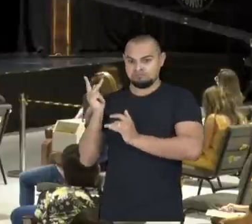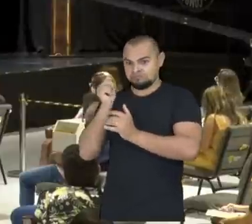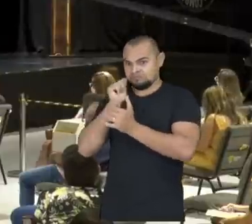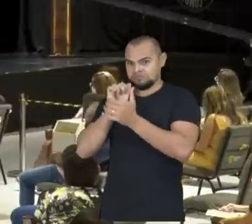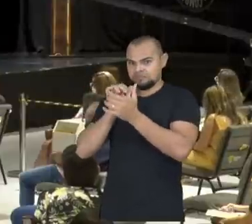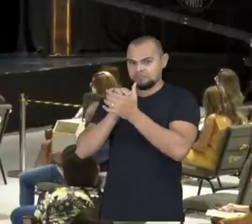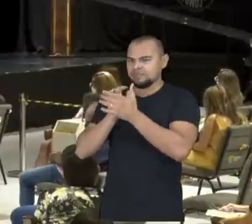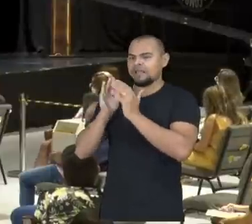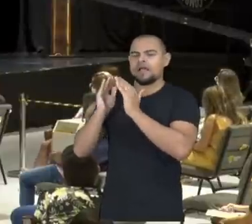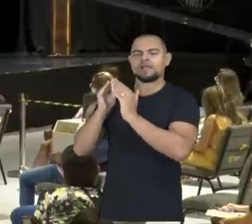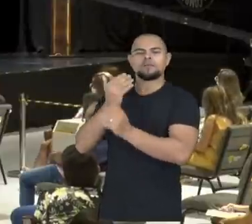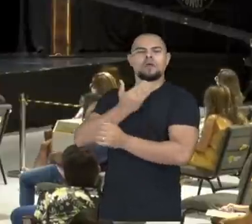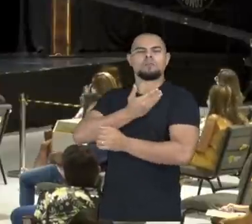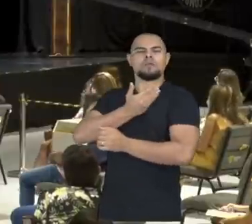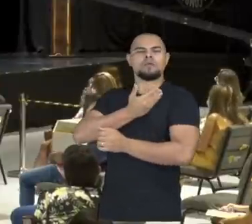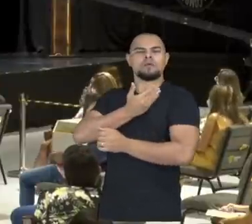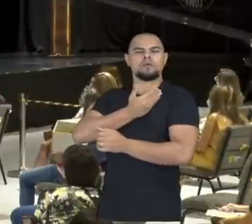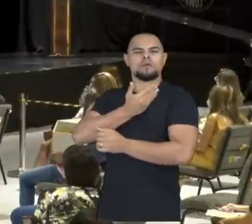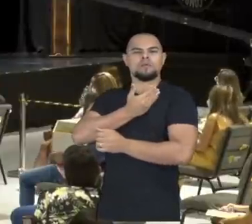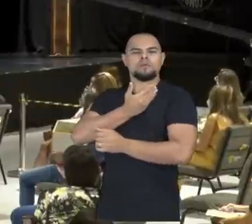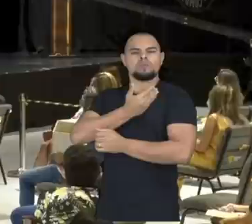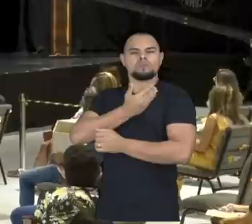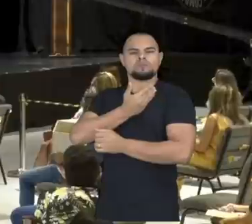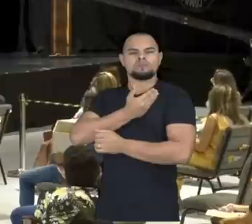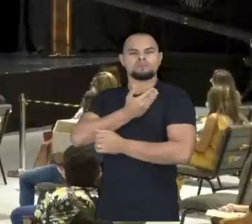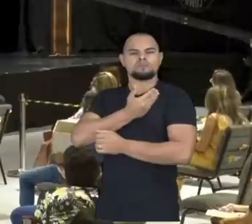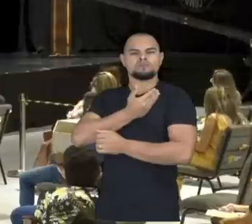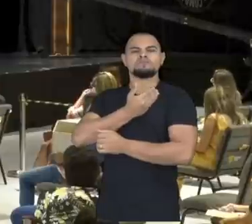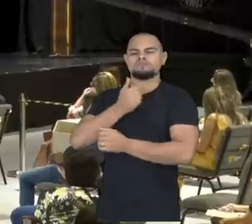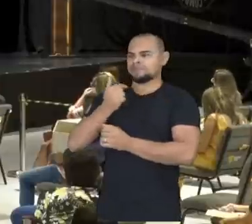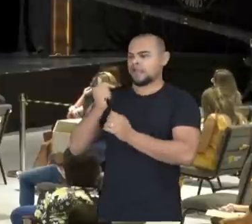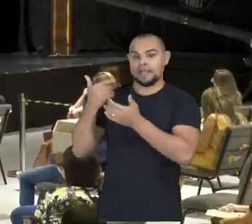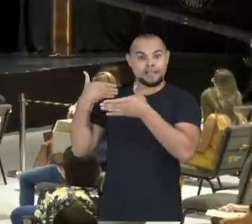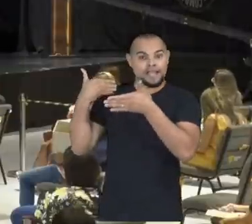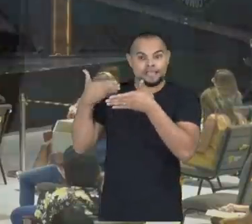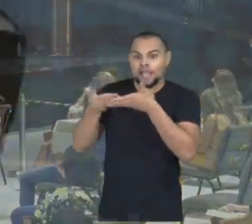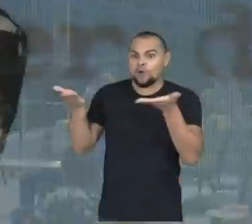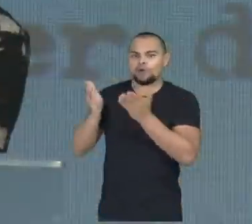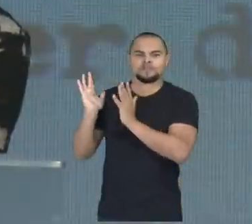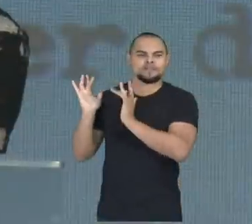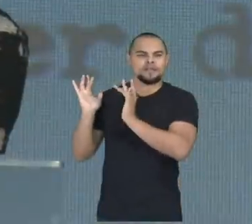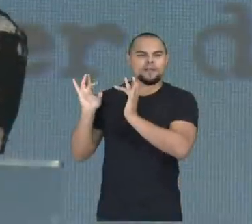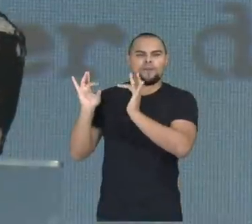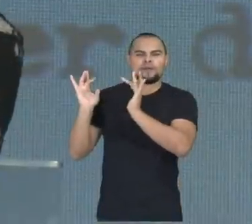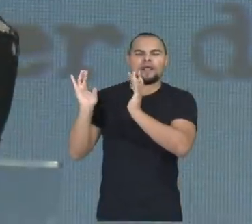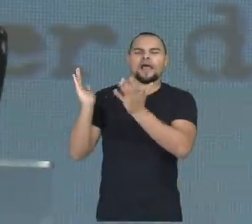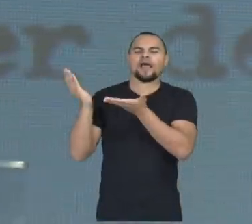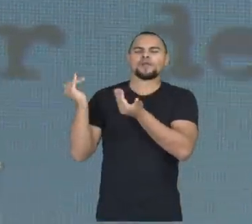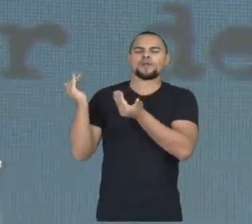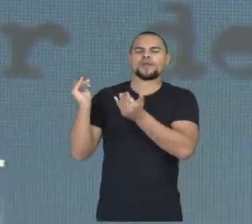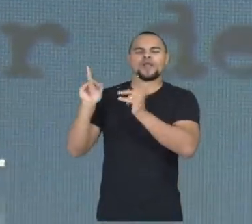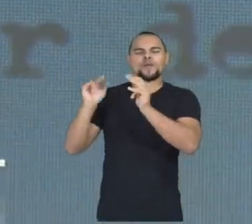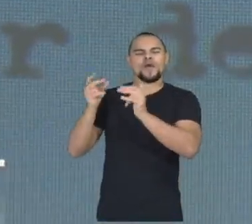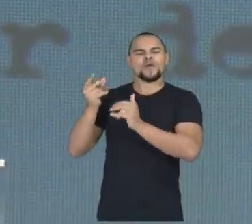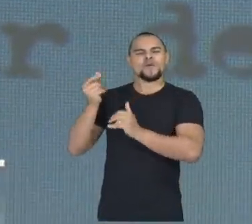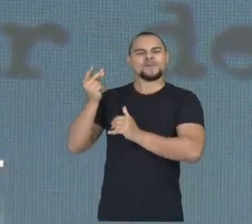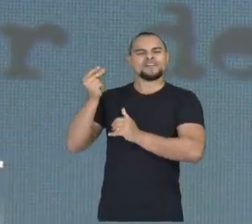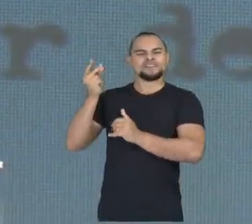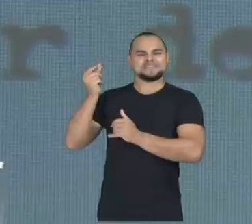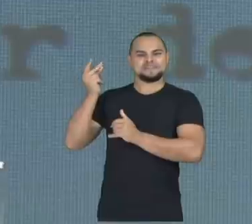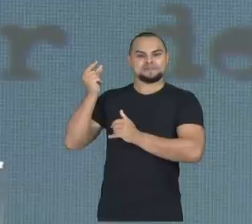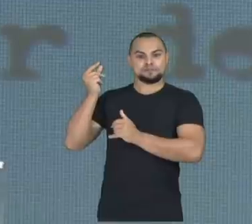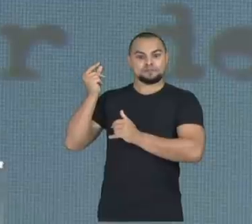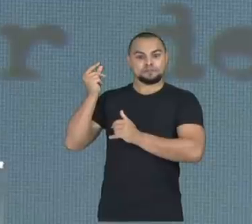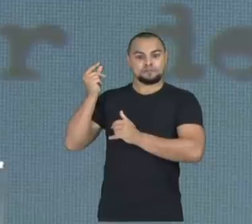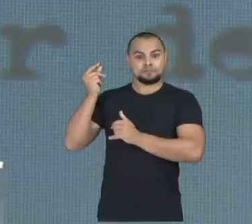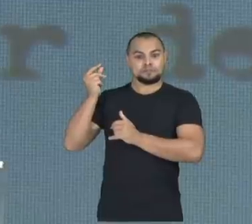continuamos sendo também ainda jovens namorados, louvado seja Deus por isso, mas a